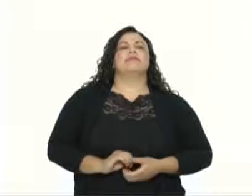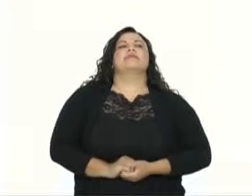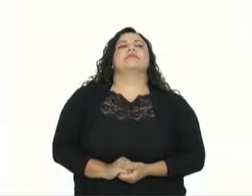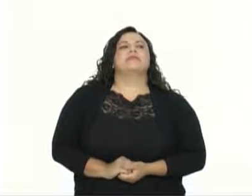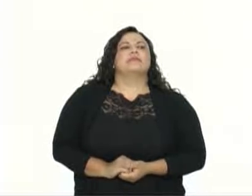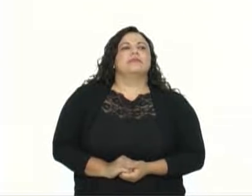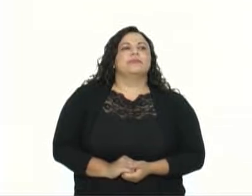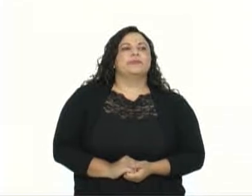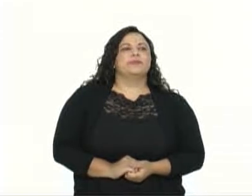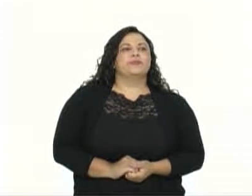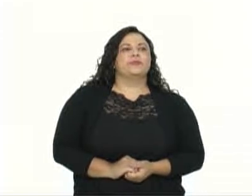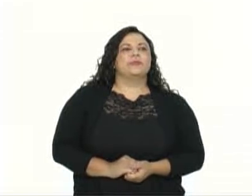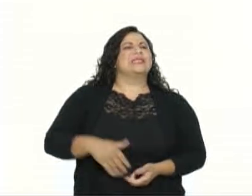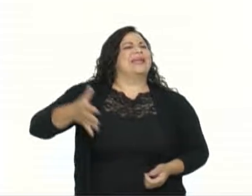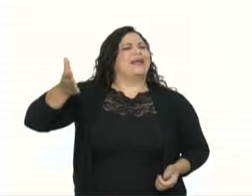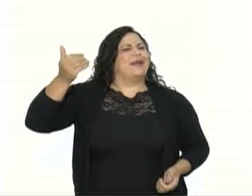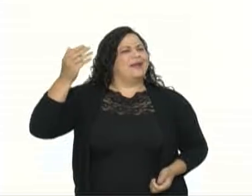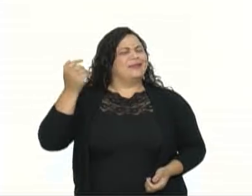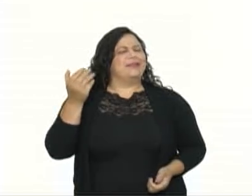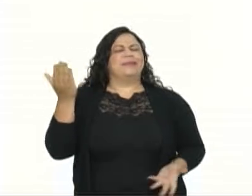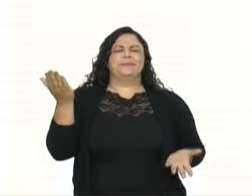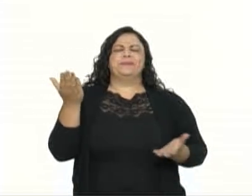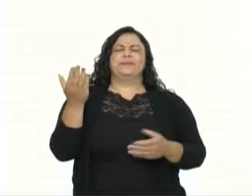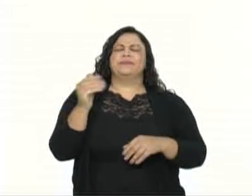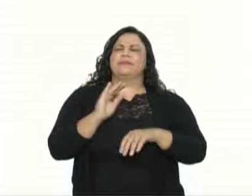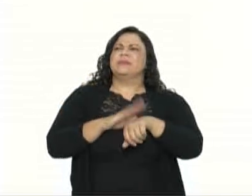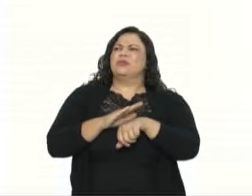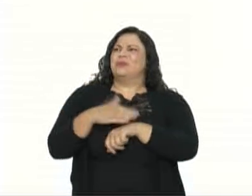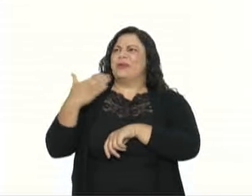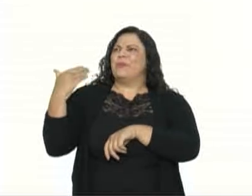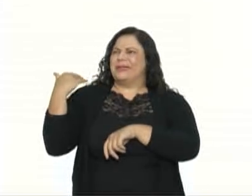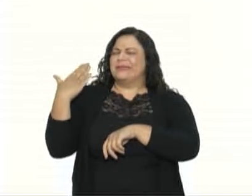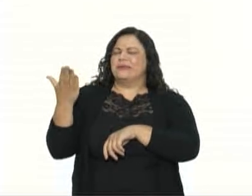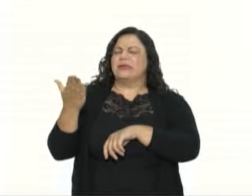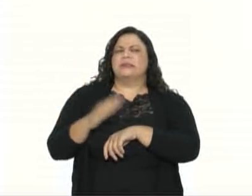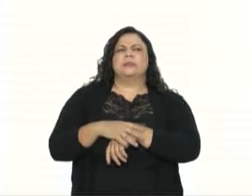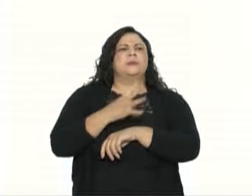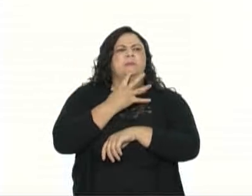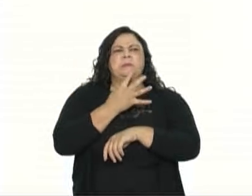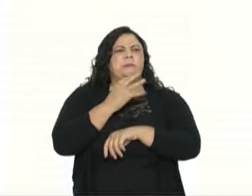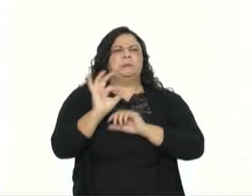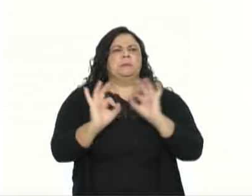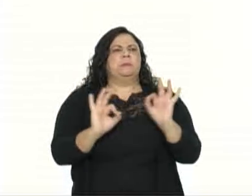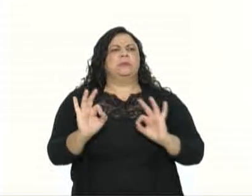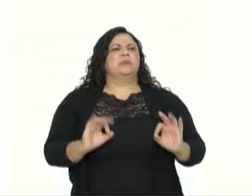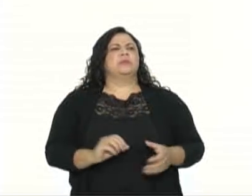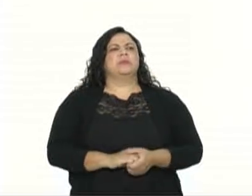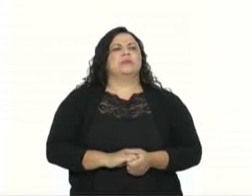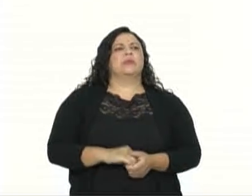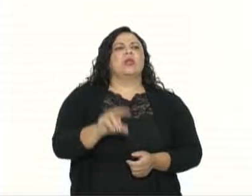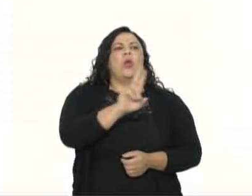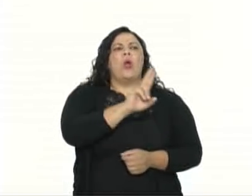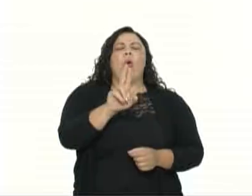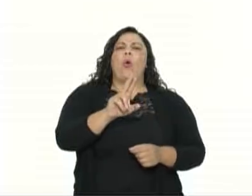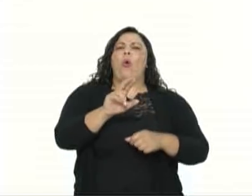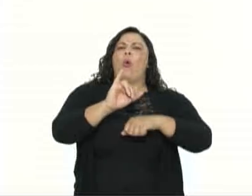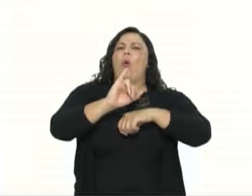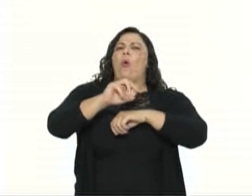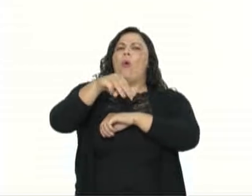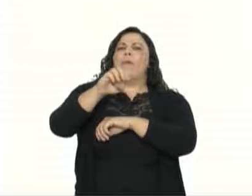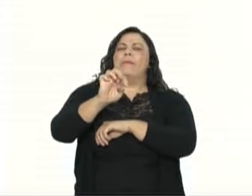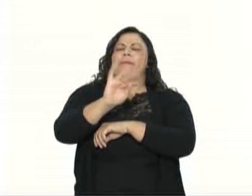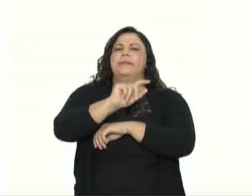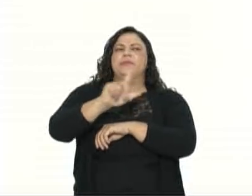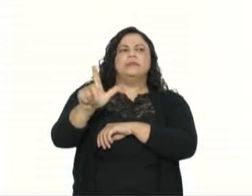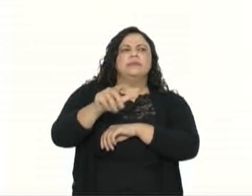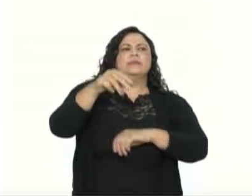Até há bem pouco tempo, desconhecido da maioria dos brasileiros, o nióbio, um metal maleável, brilhante e versátil,